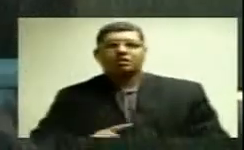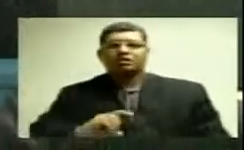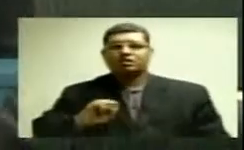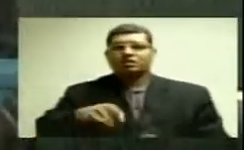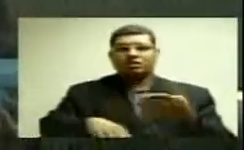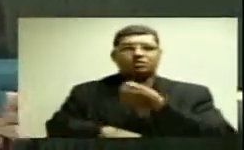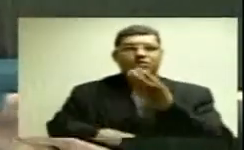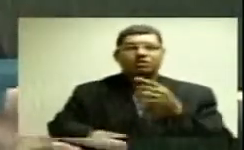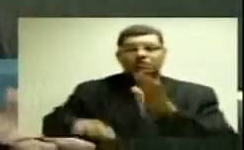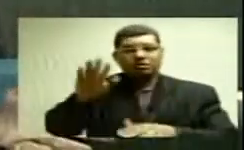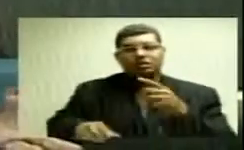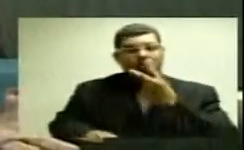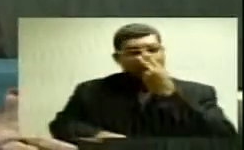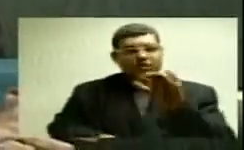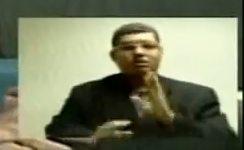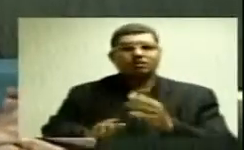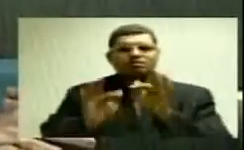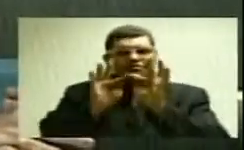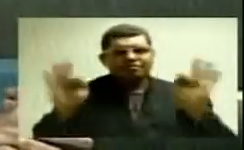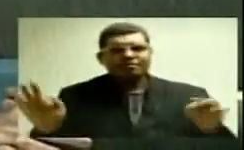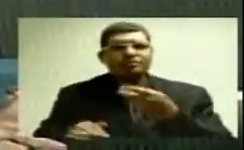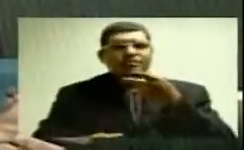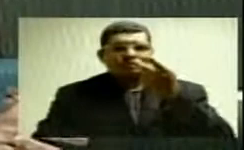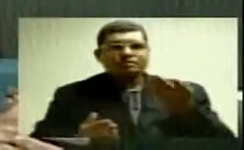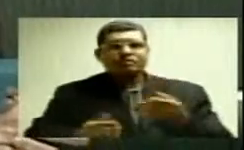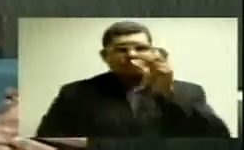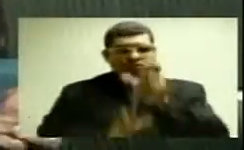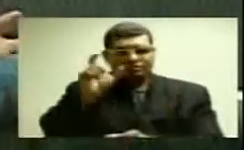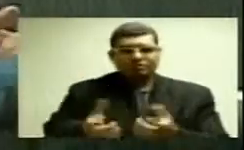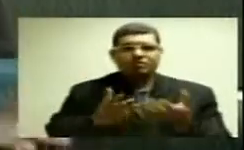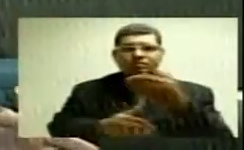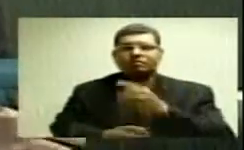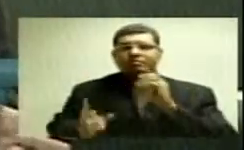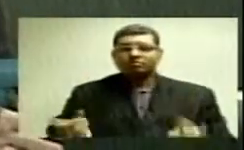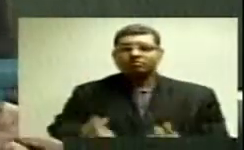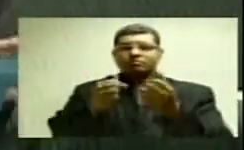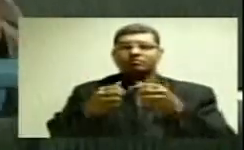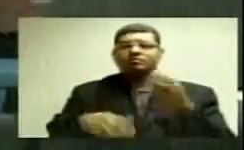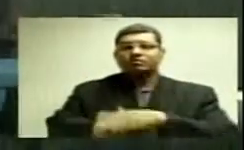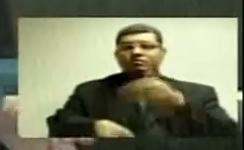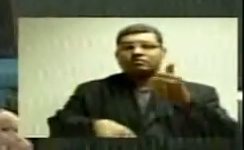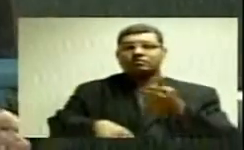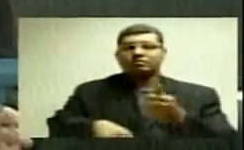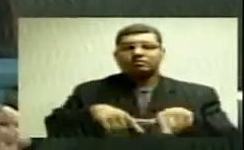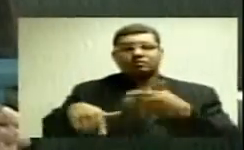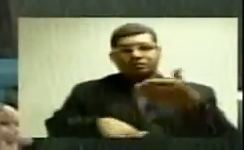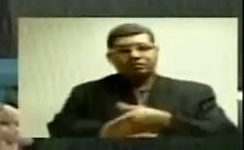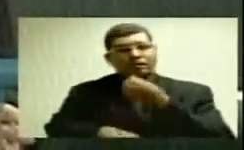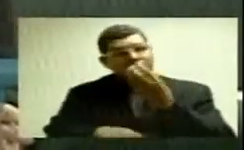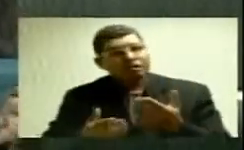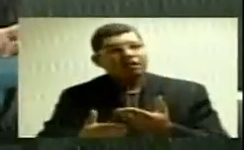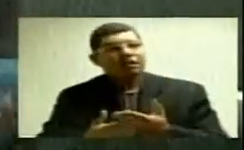Sidney Leite, talvez pareça que está simplesmente endossando a posição de que esse dinheiro é para melhorar a segunda